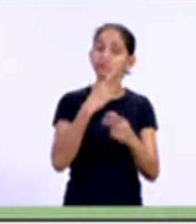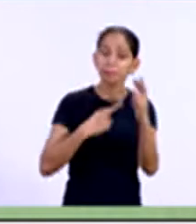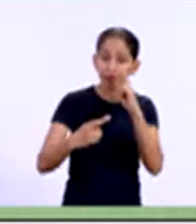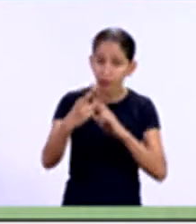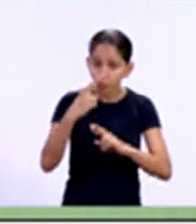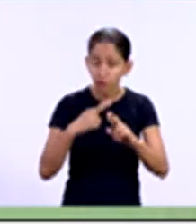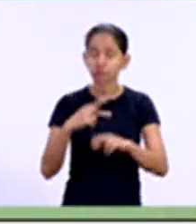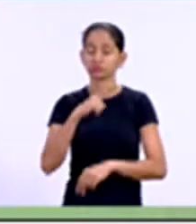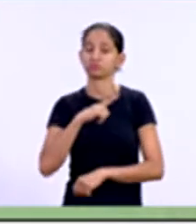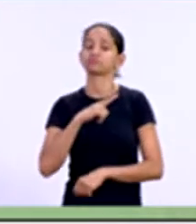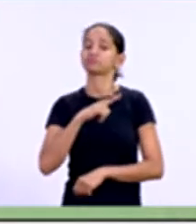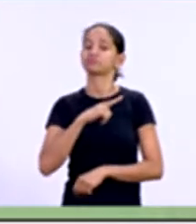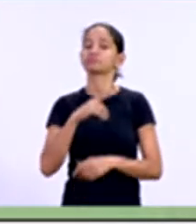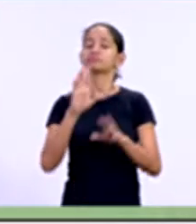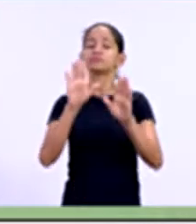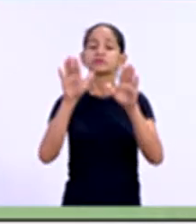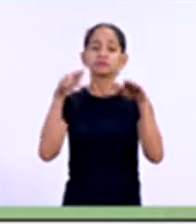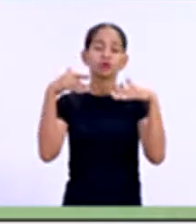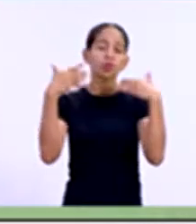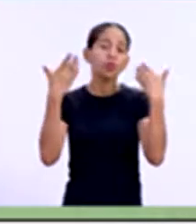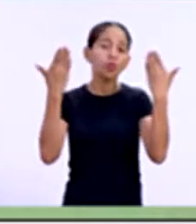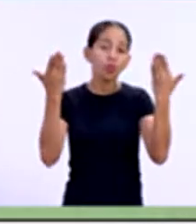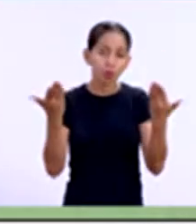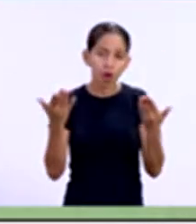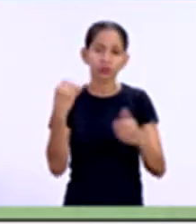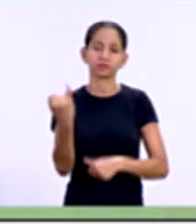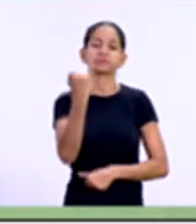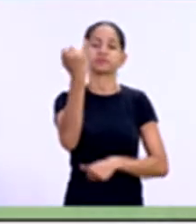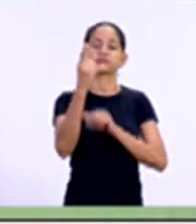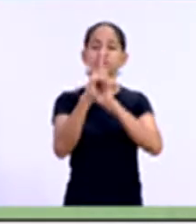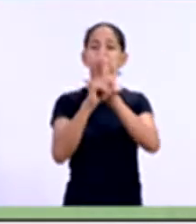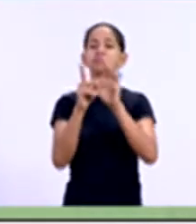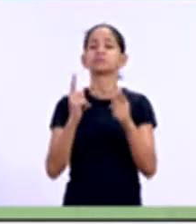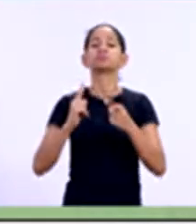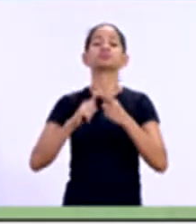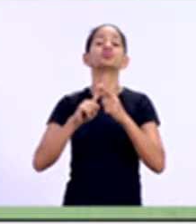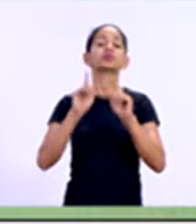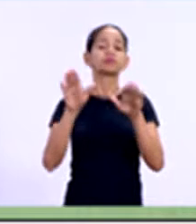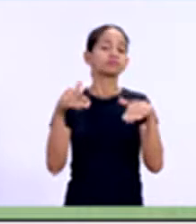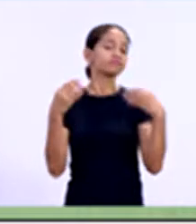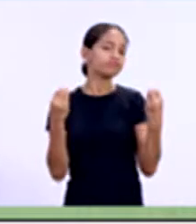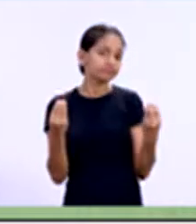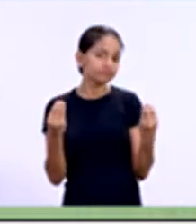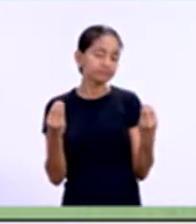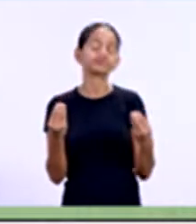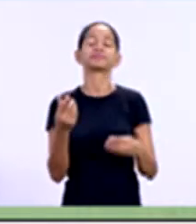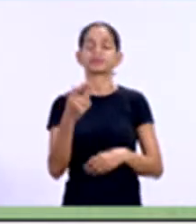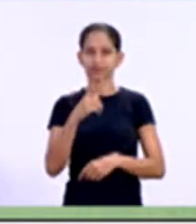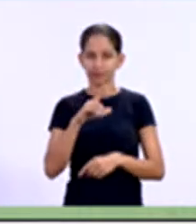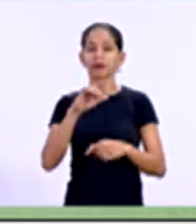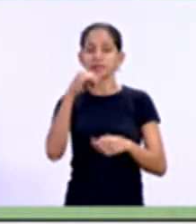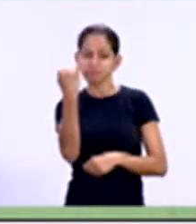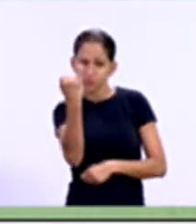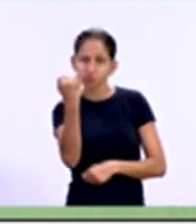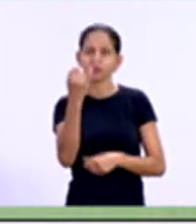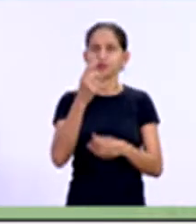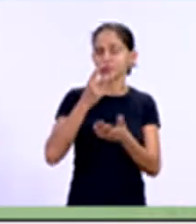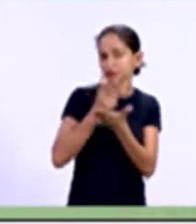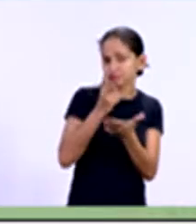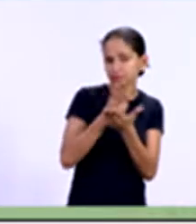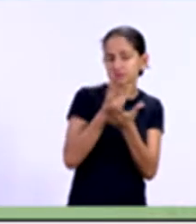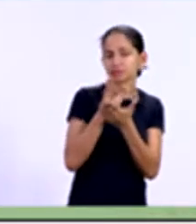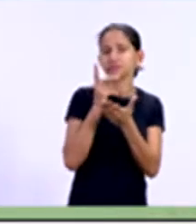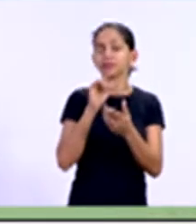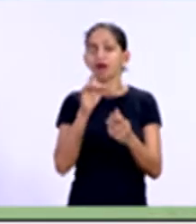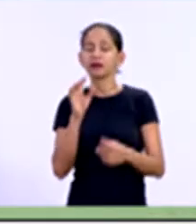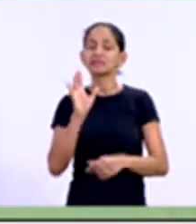a importância dessa legislação? Ela é importante para termos